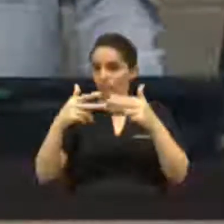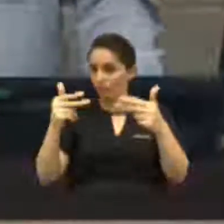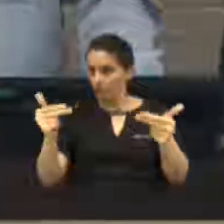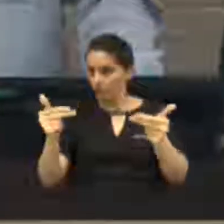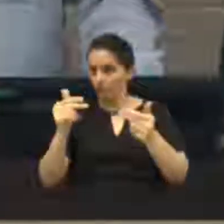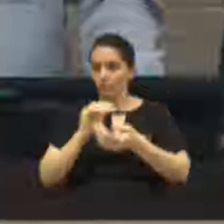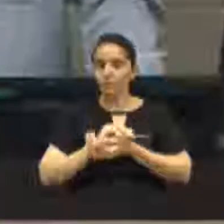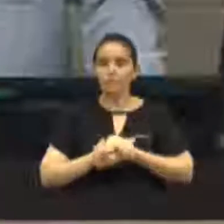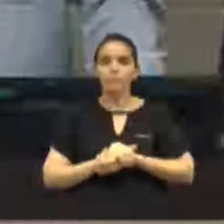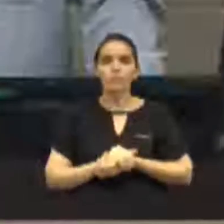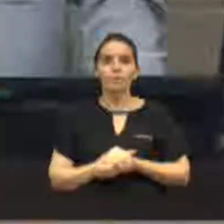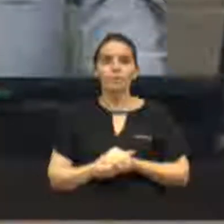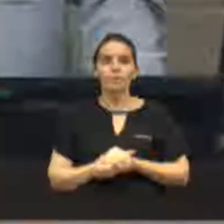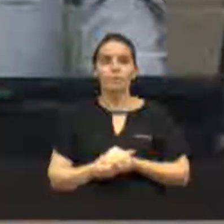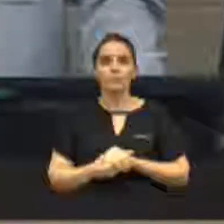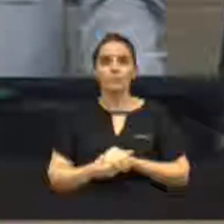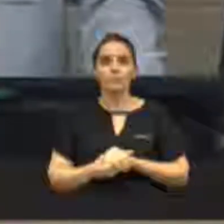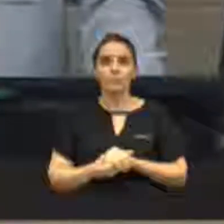acontece o seguinte: